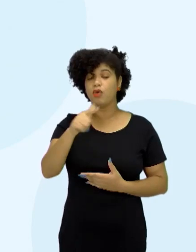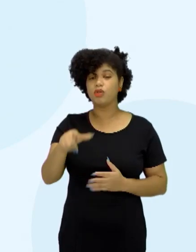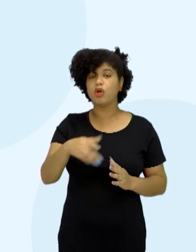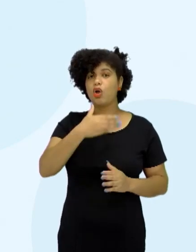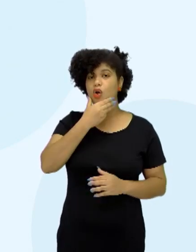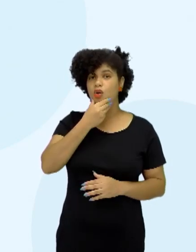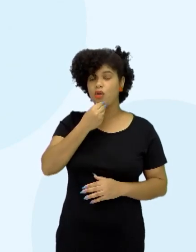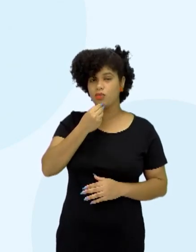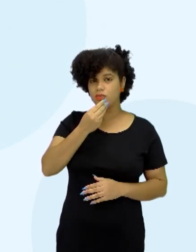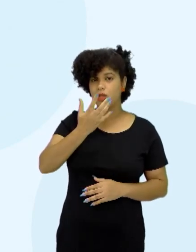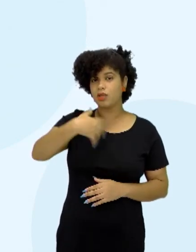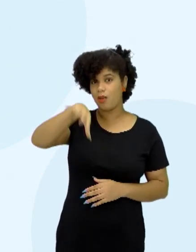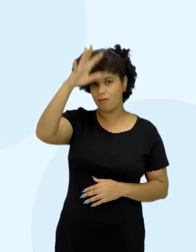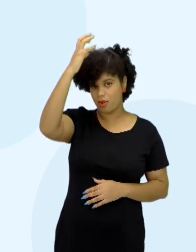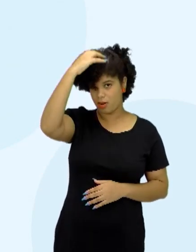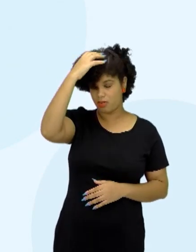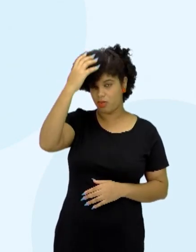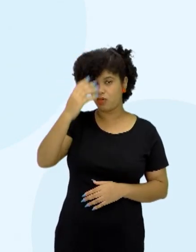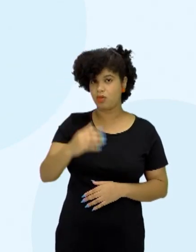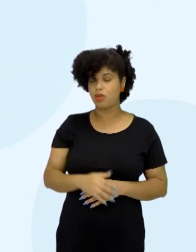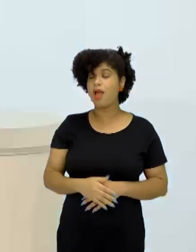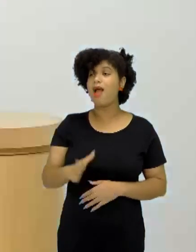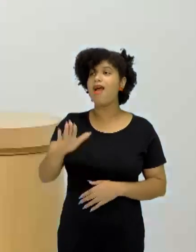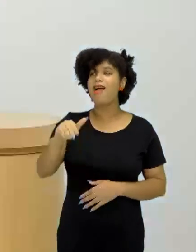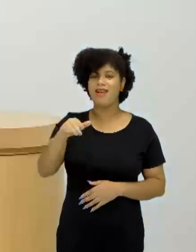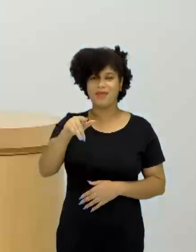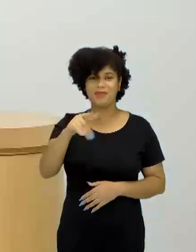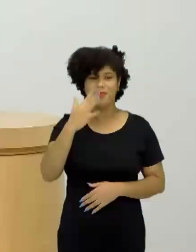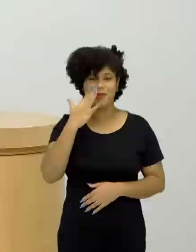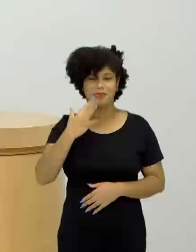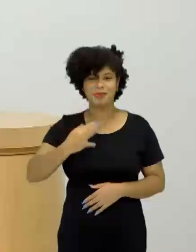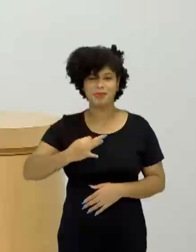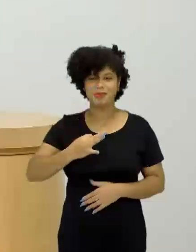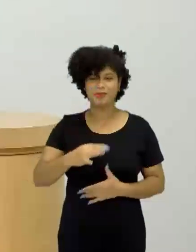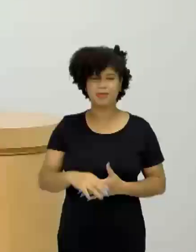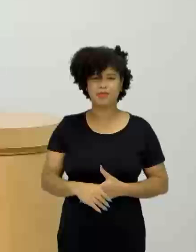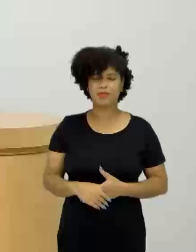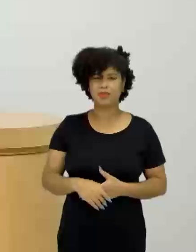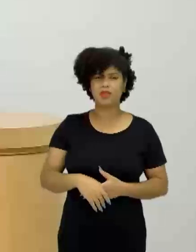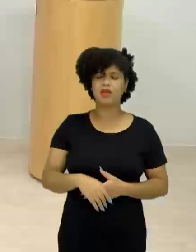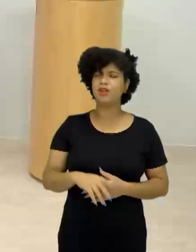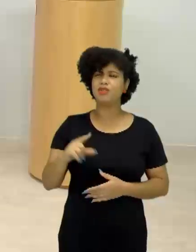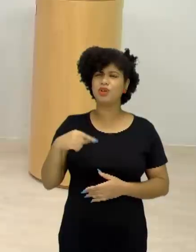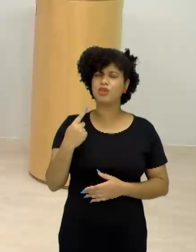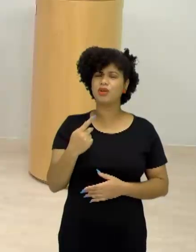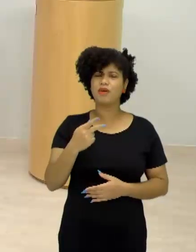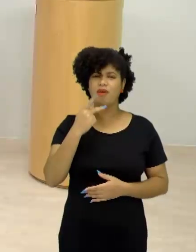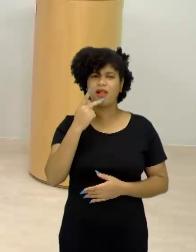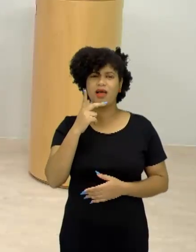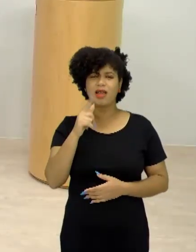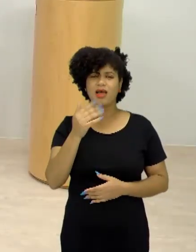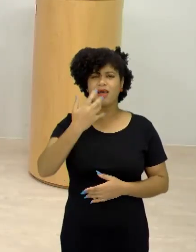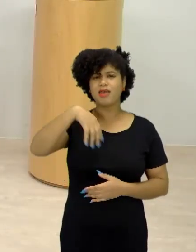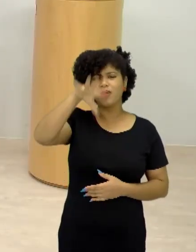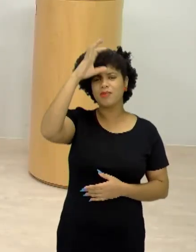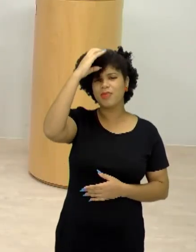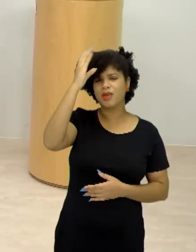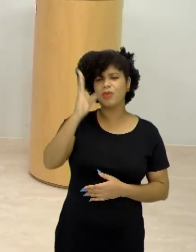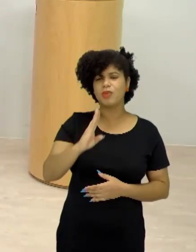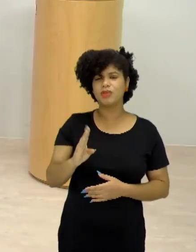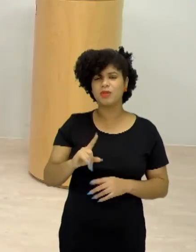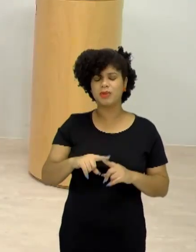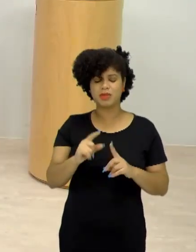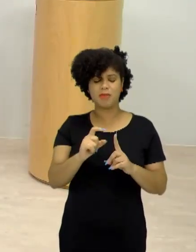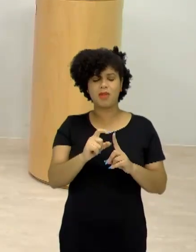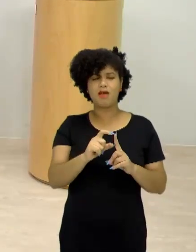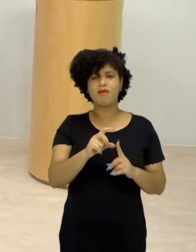imperador. Volta para nós de novo. Olha aí, ó. Giba, por que a gente fala Império do Brasil e não Reino do